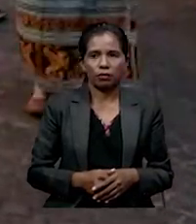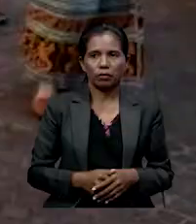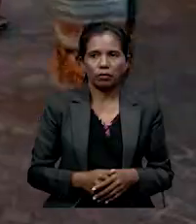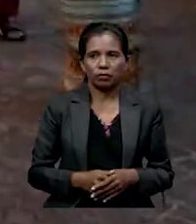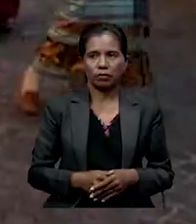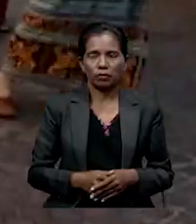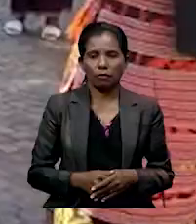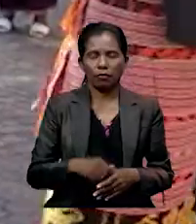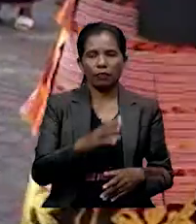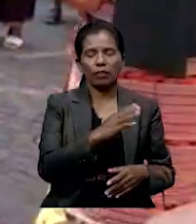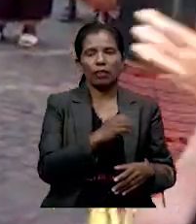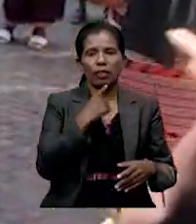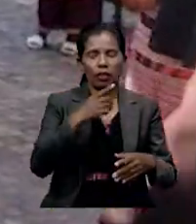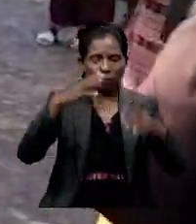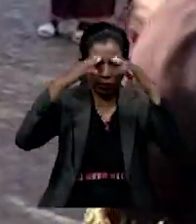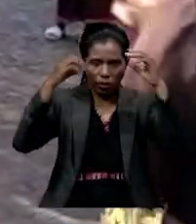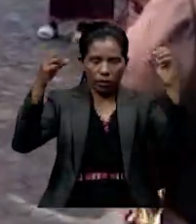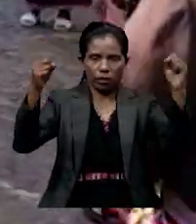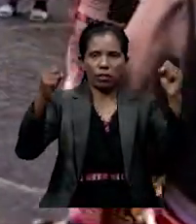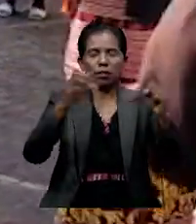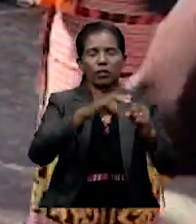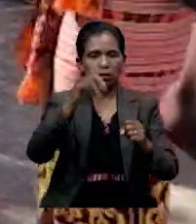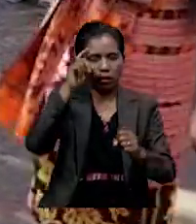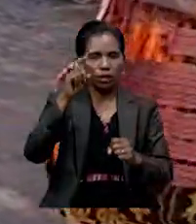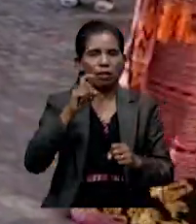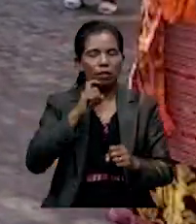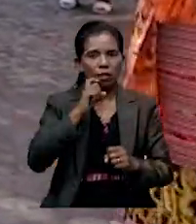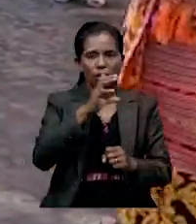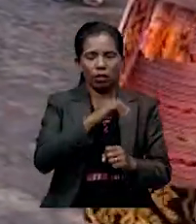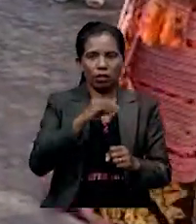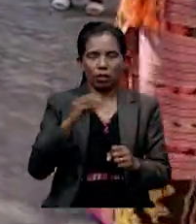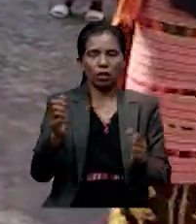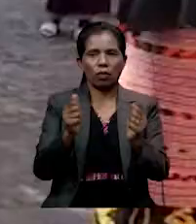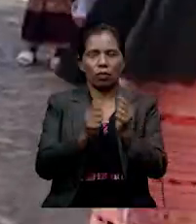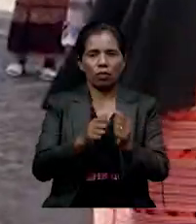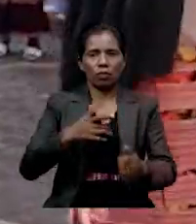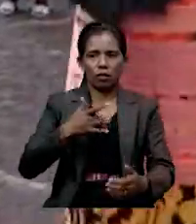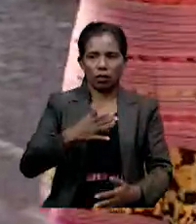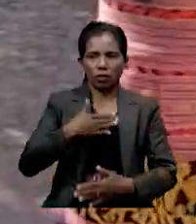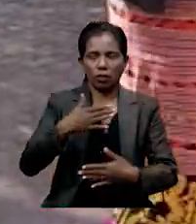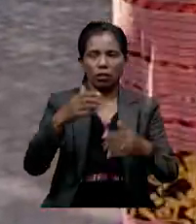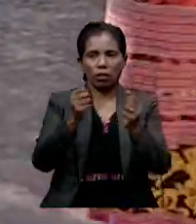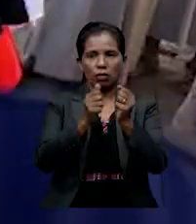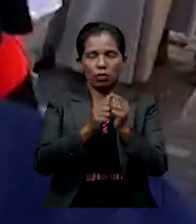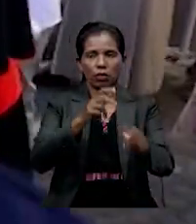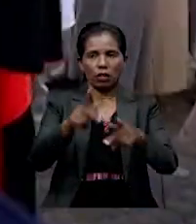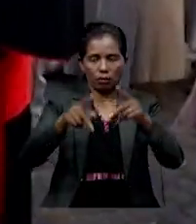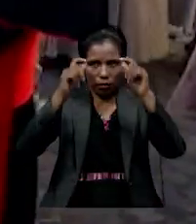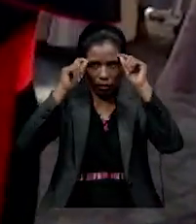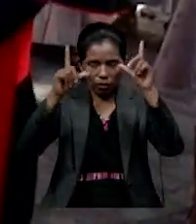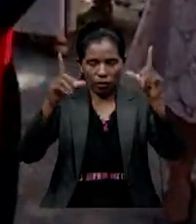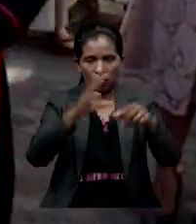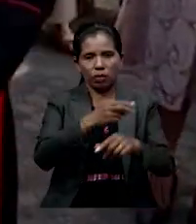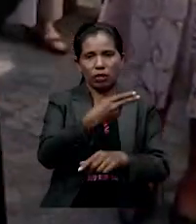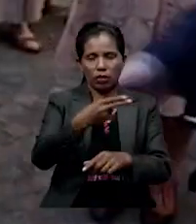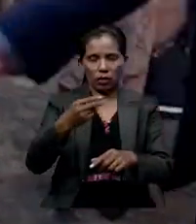Enviado especial extraordinário Presidente da República, Kairala Sanan Gusmão, ho emoção contente hamutu ho comendare Timoruan no Indonésia